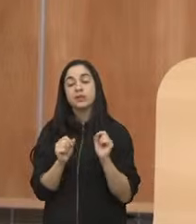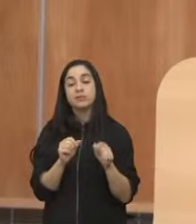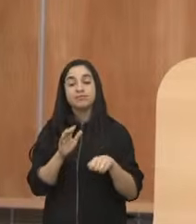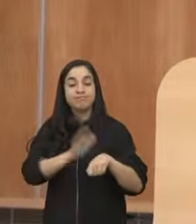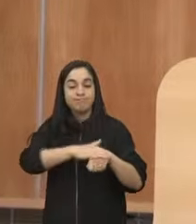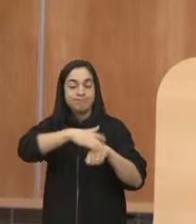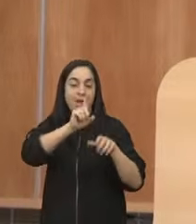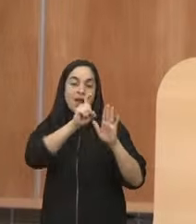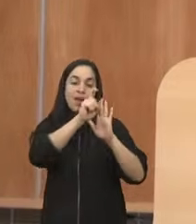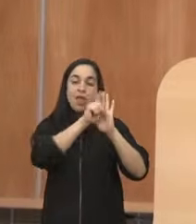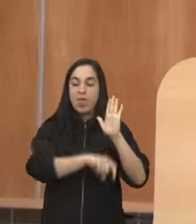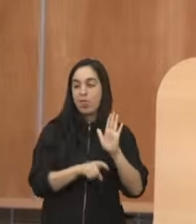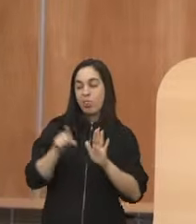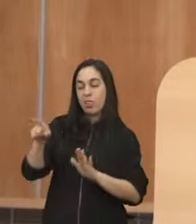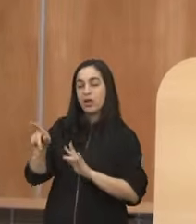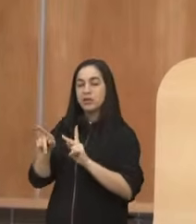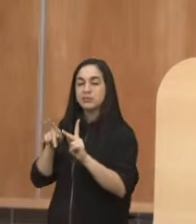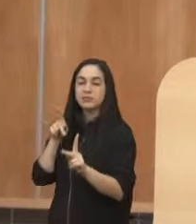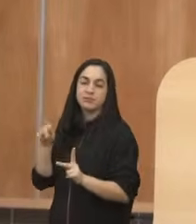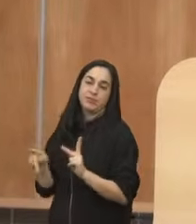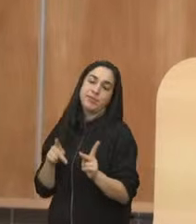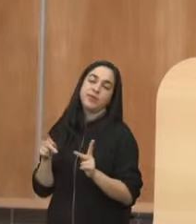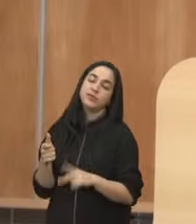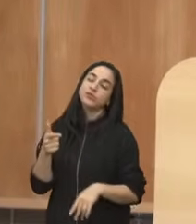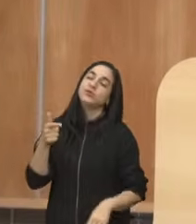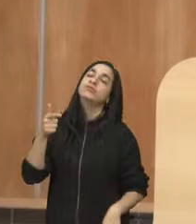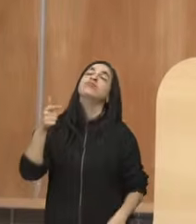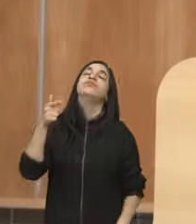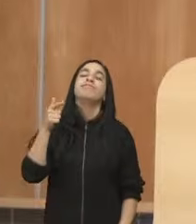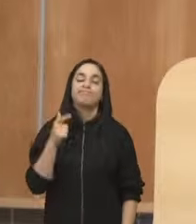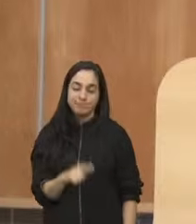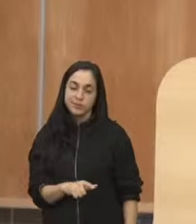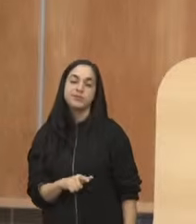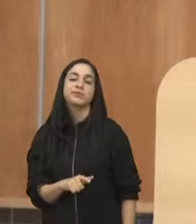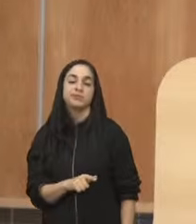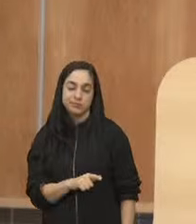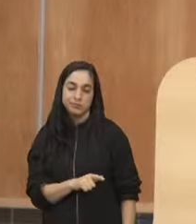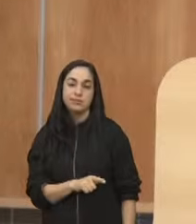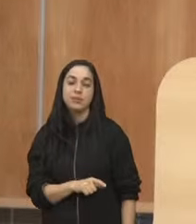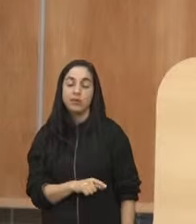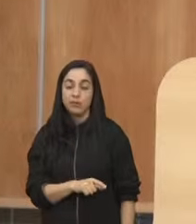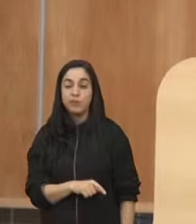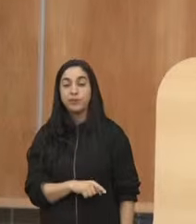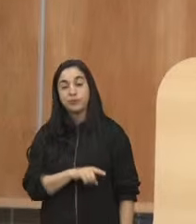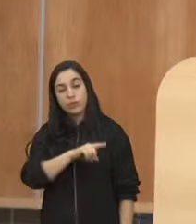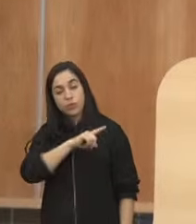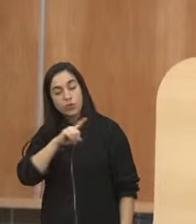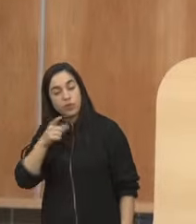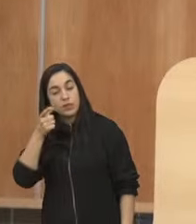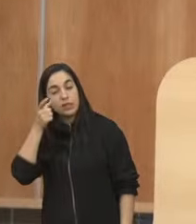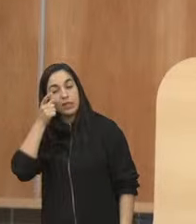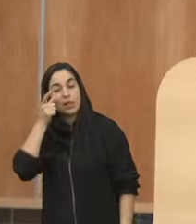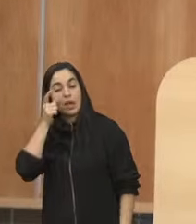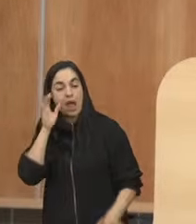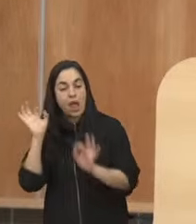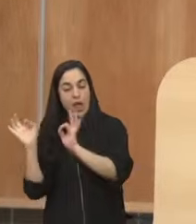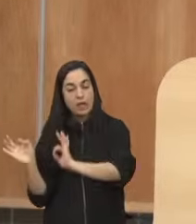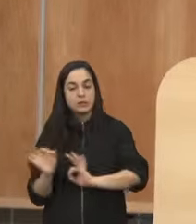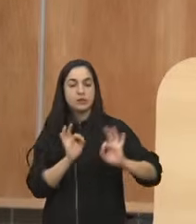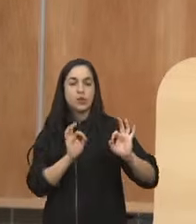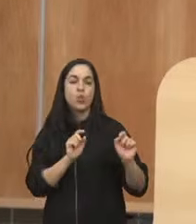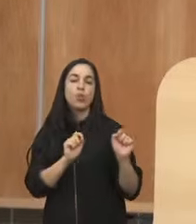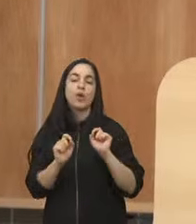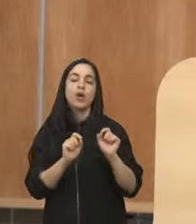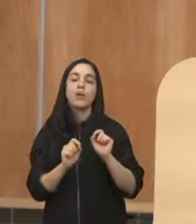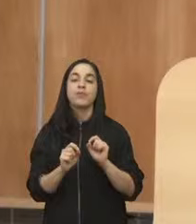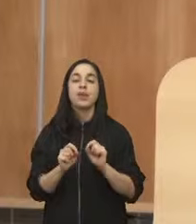Aumentar o imposto para a população novamente pagar essa conta. E olha, você que está nos assistindo, o